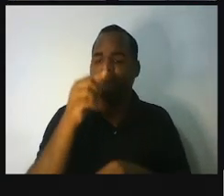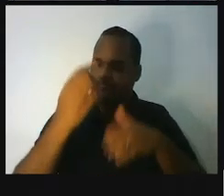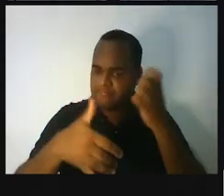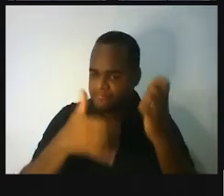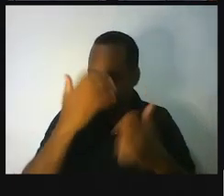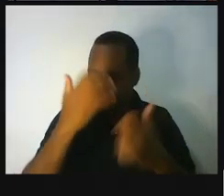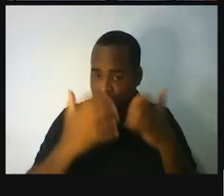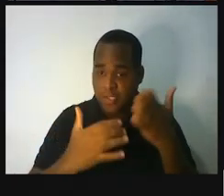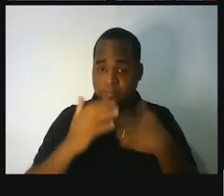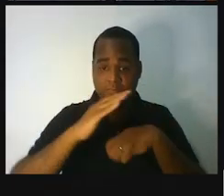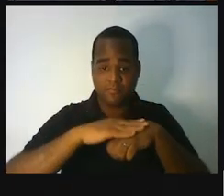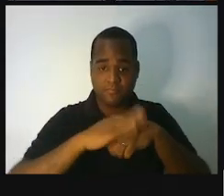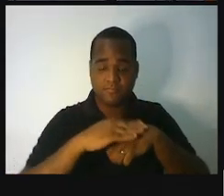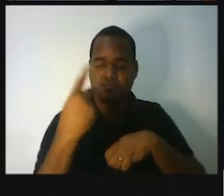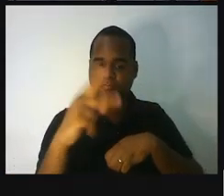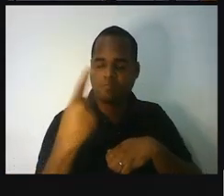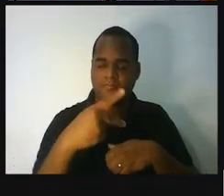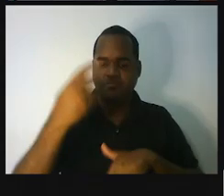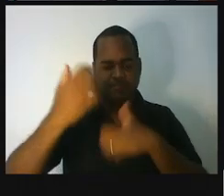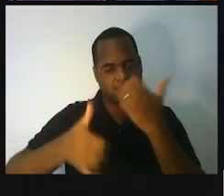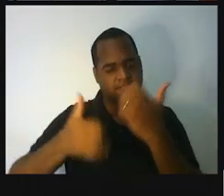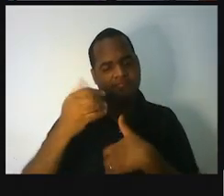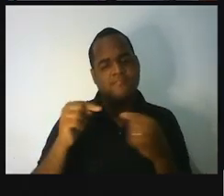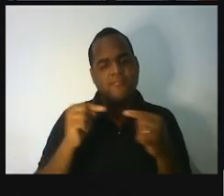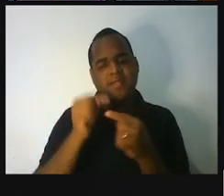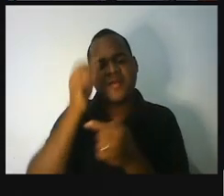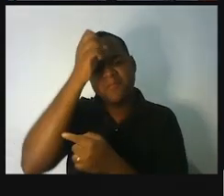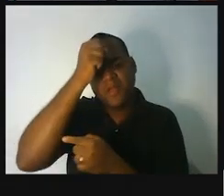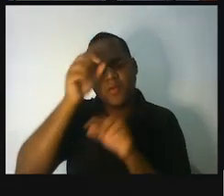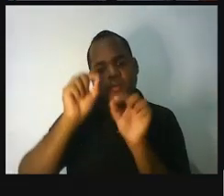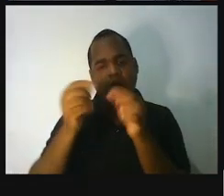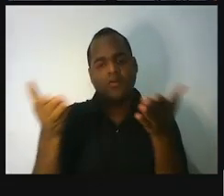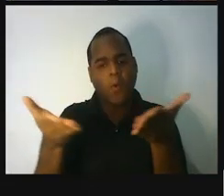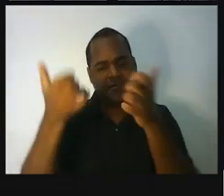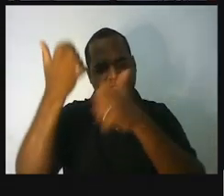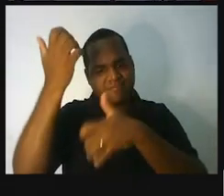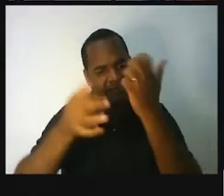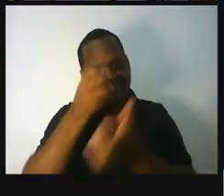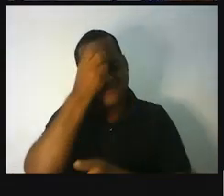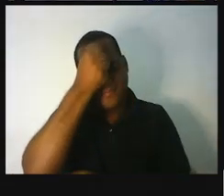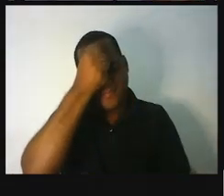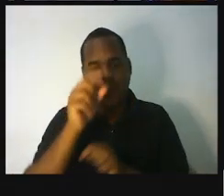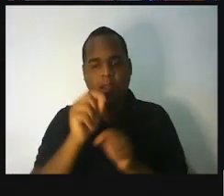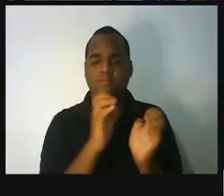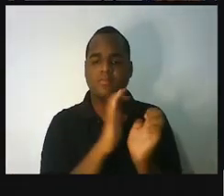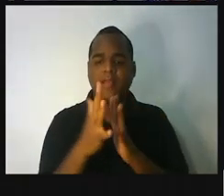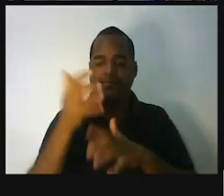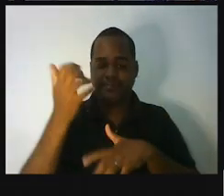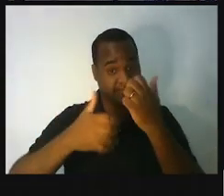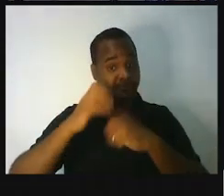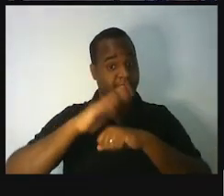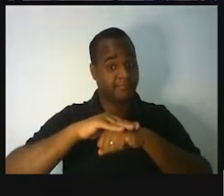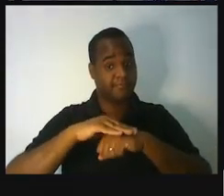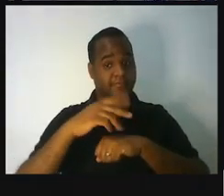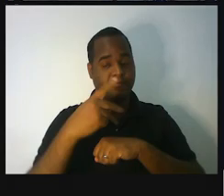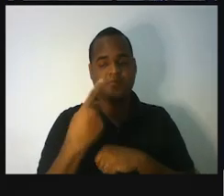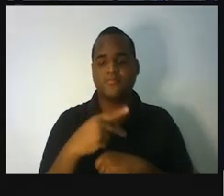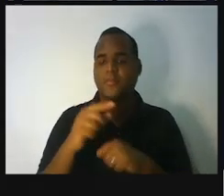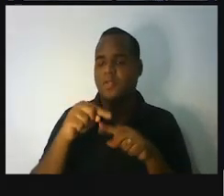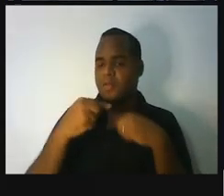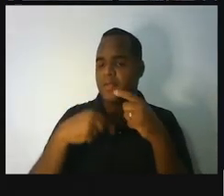para você mesmo coisas que você aprendeu nessa aula. E aí, você pode escutar esse